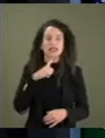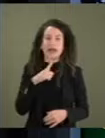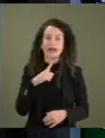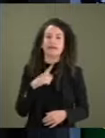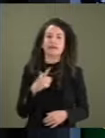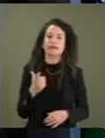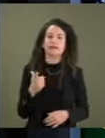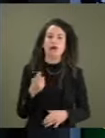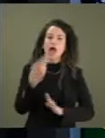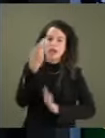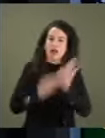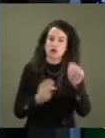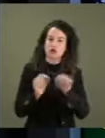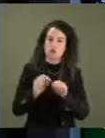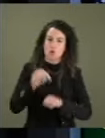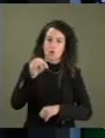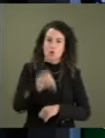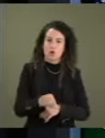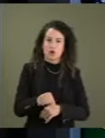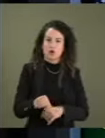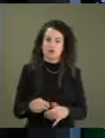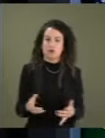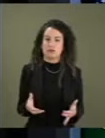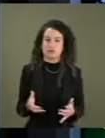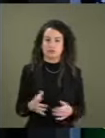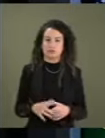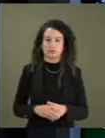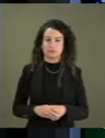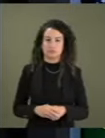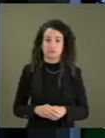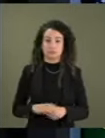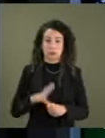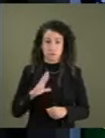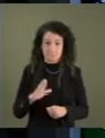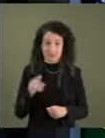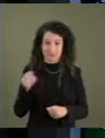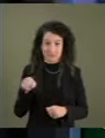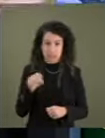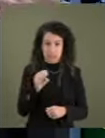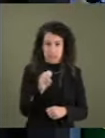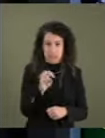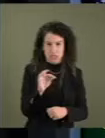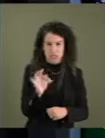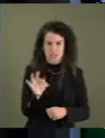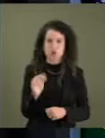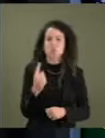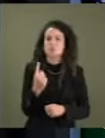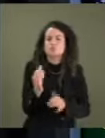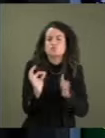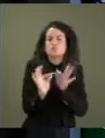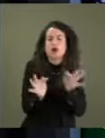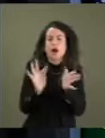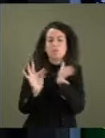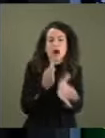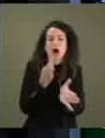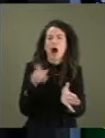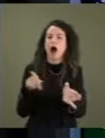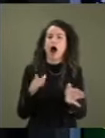Foi o relator aqui. E o Supremo, numa canetada, acaba com o trabalho da gente e fica por isso